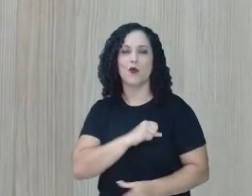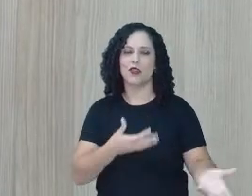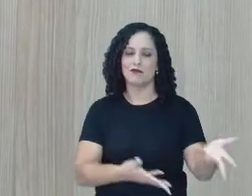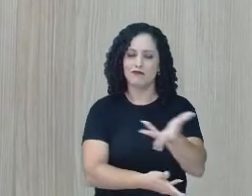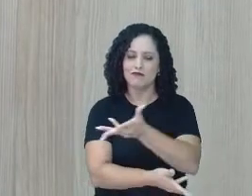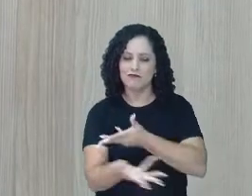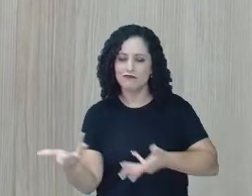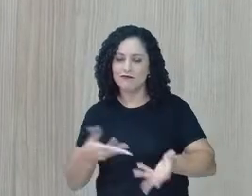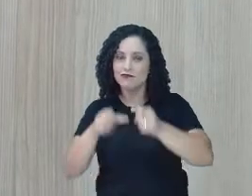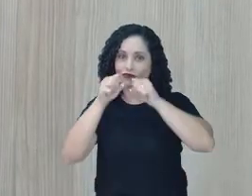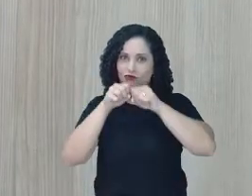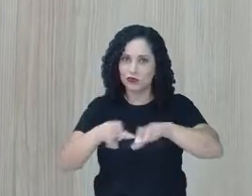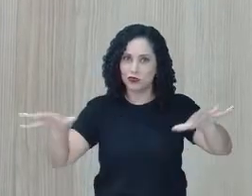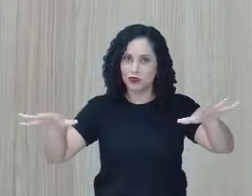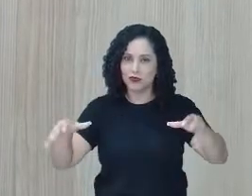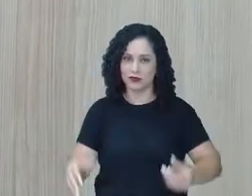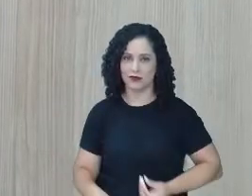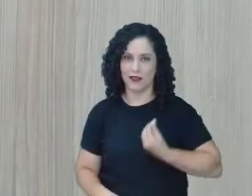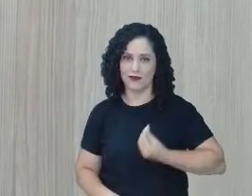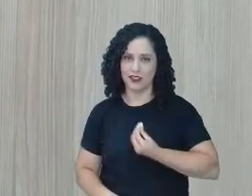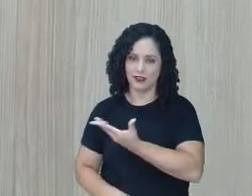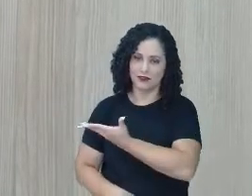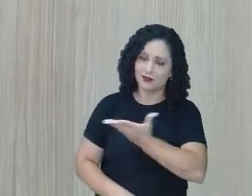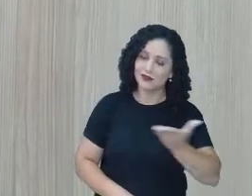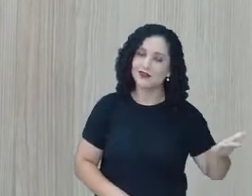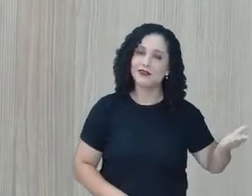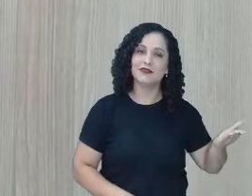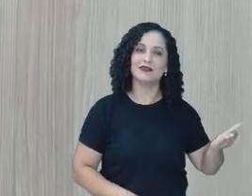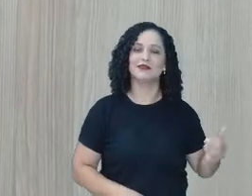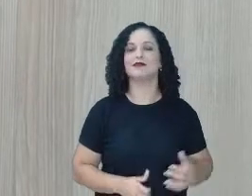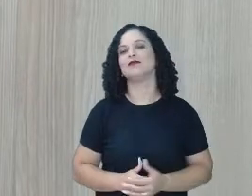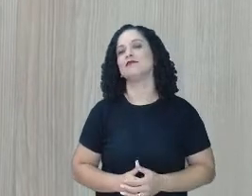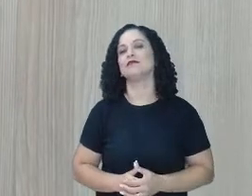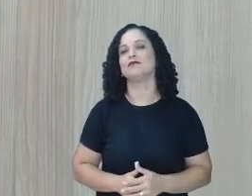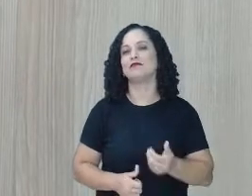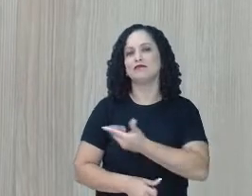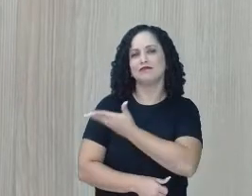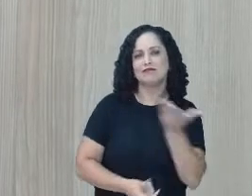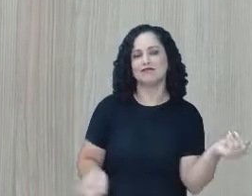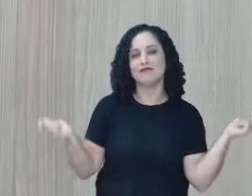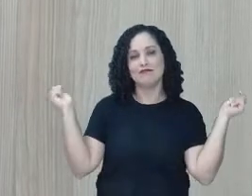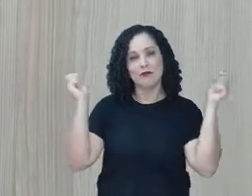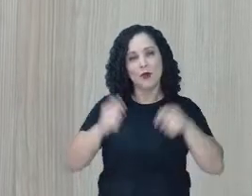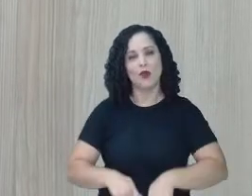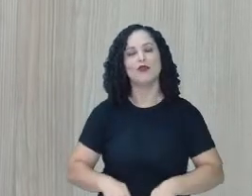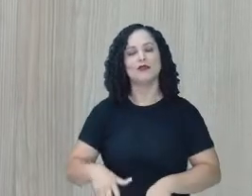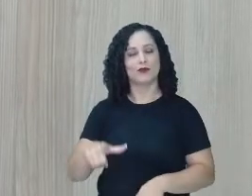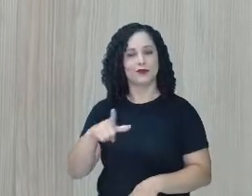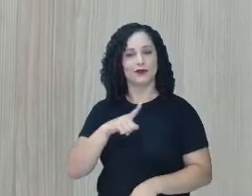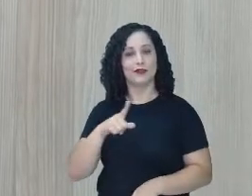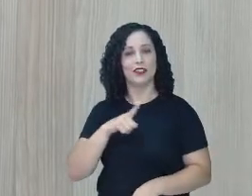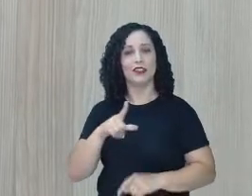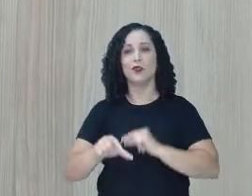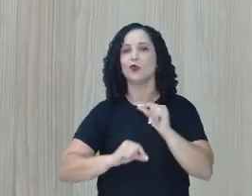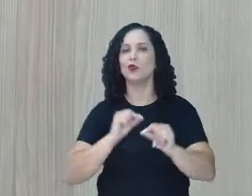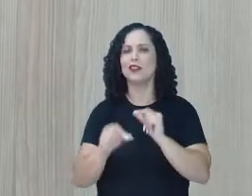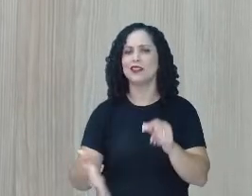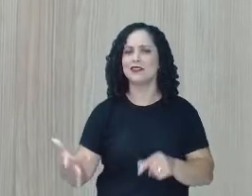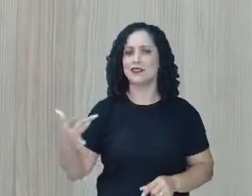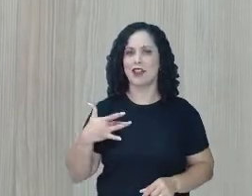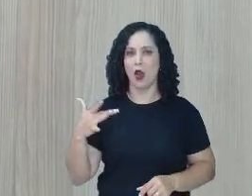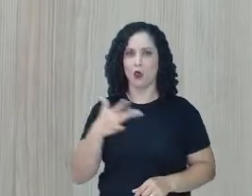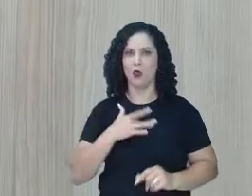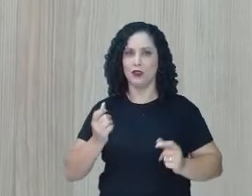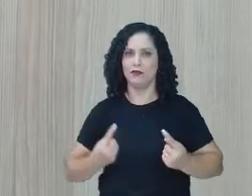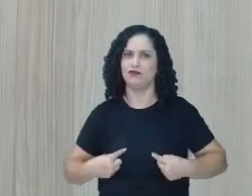ele se faça presente na vida de vocês, que vocês possam ter aí muita